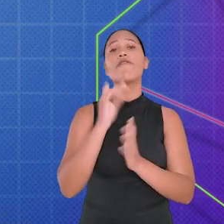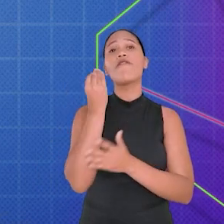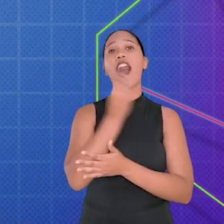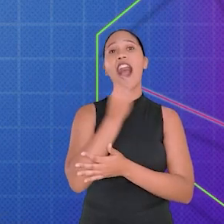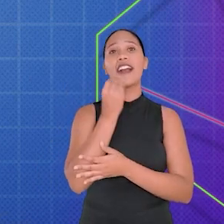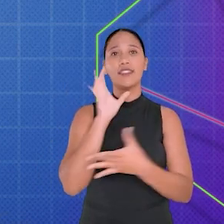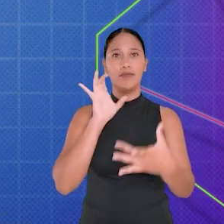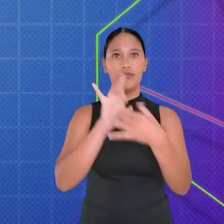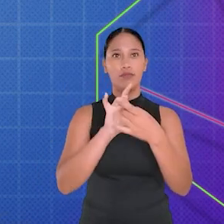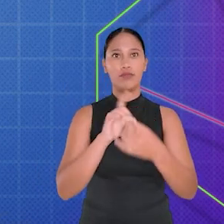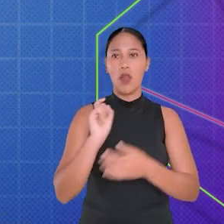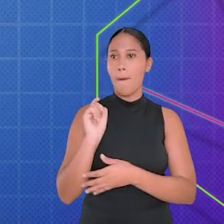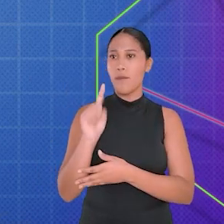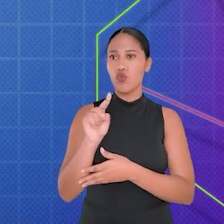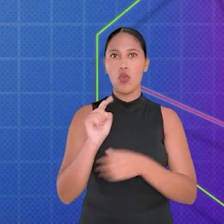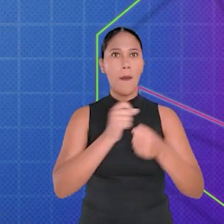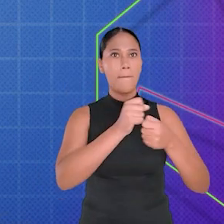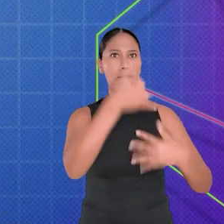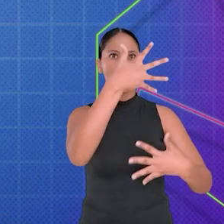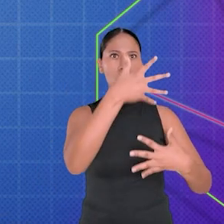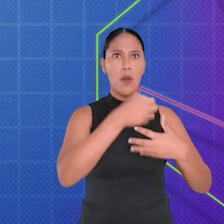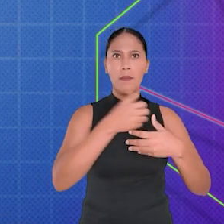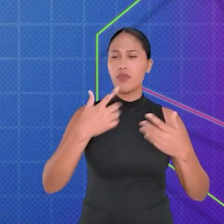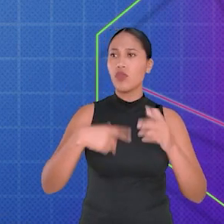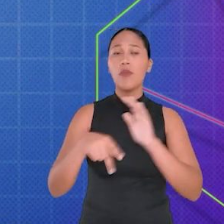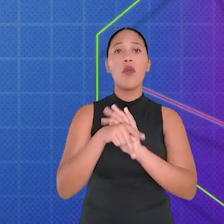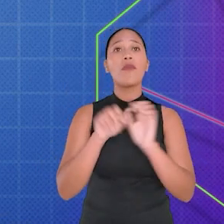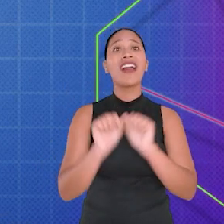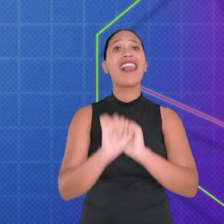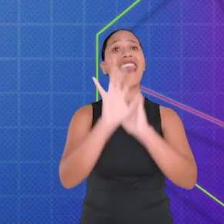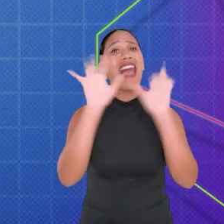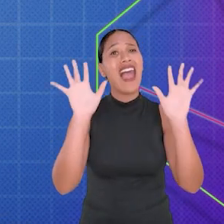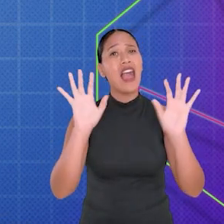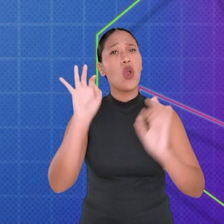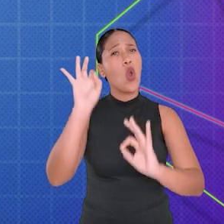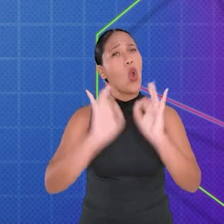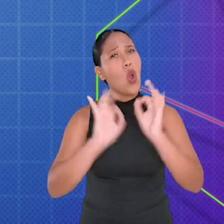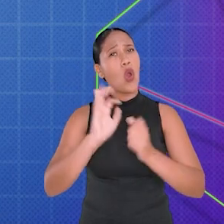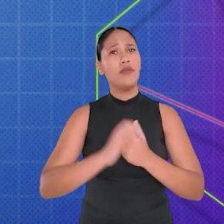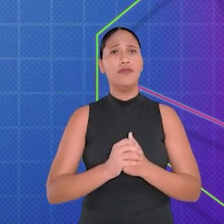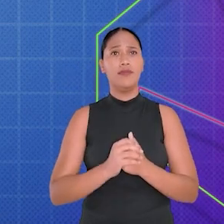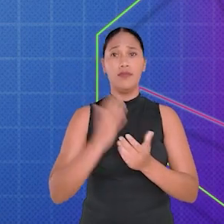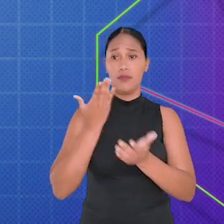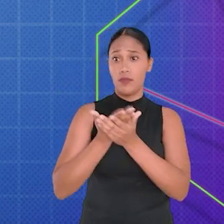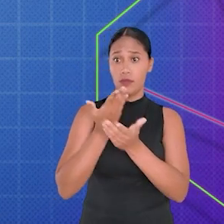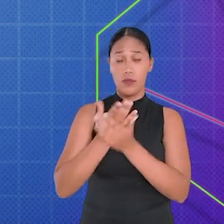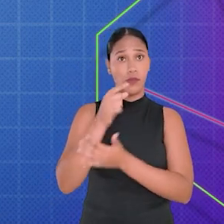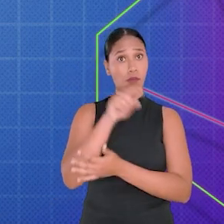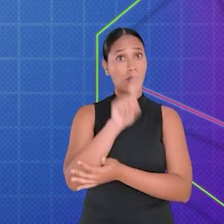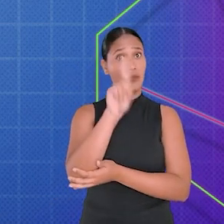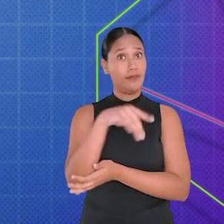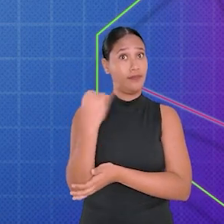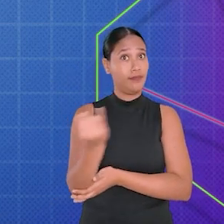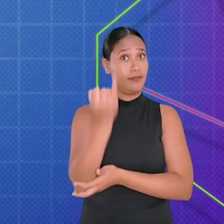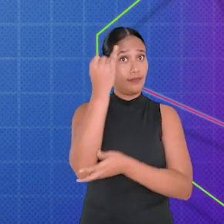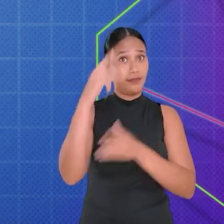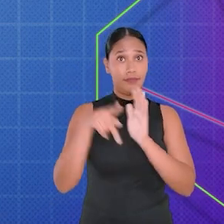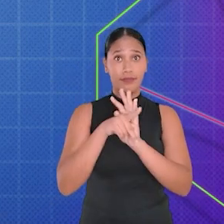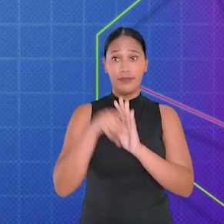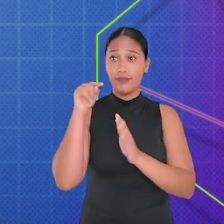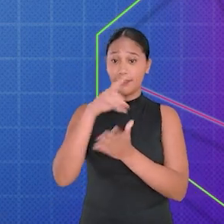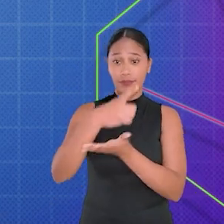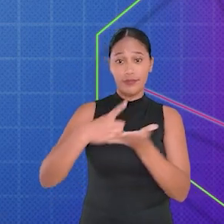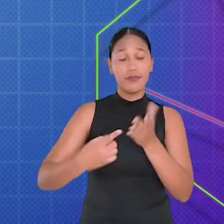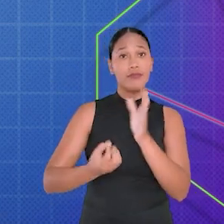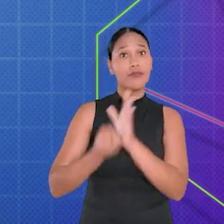utilizar formas que facilitem a interação do jogador com o jogo, como botões e menus com formas geométricas claras e organizadas. O estudo